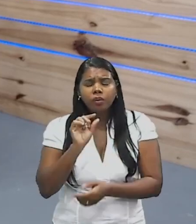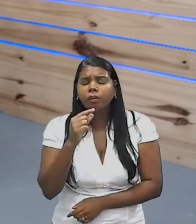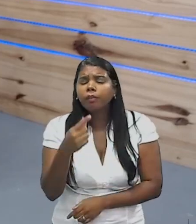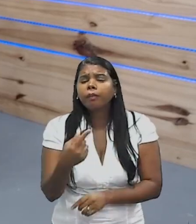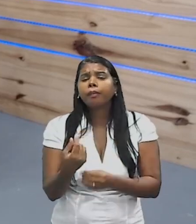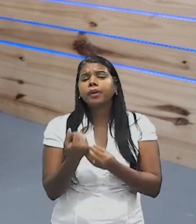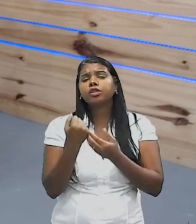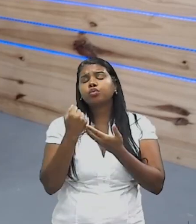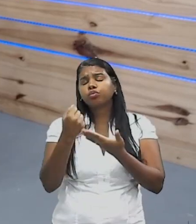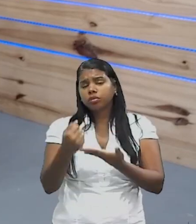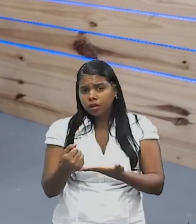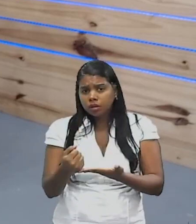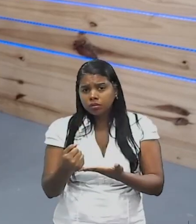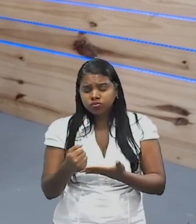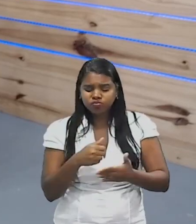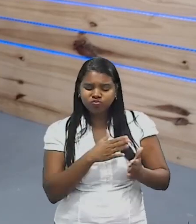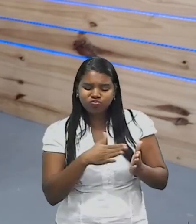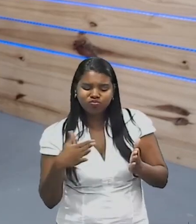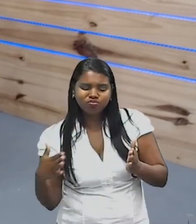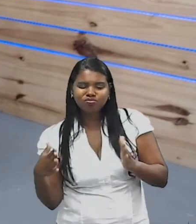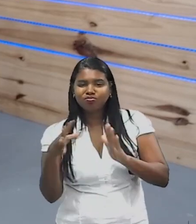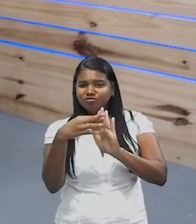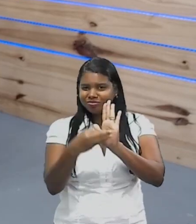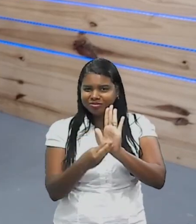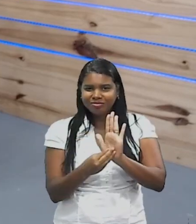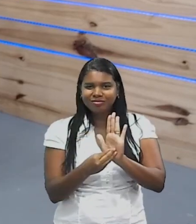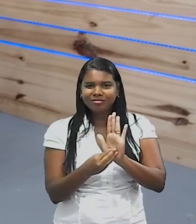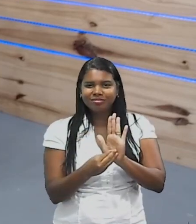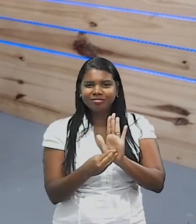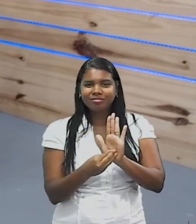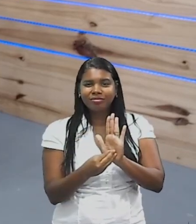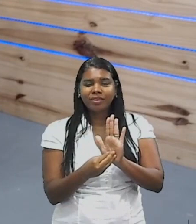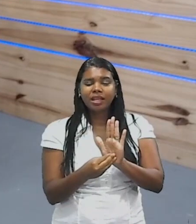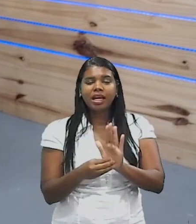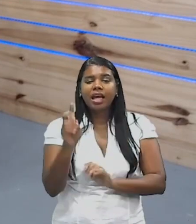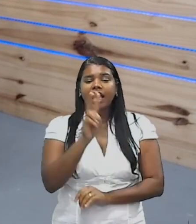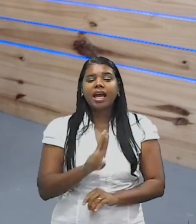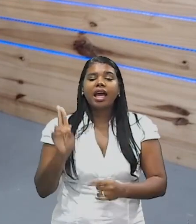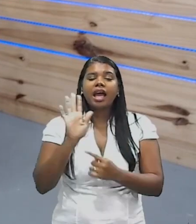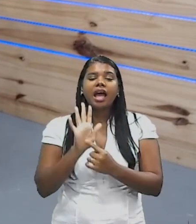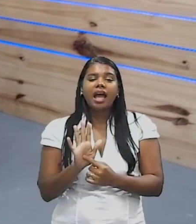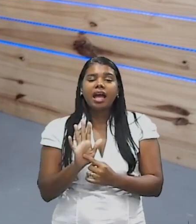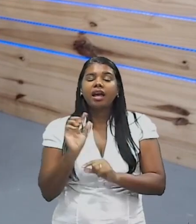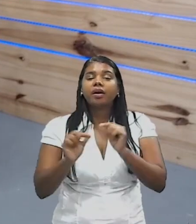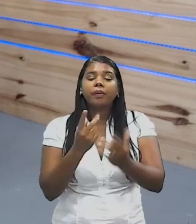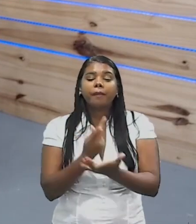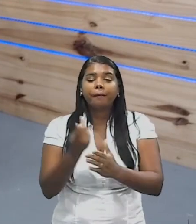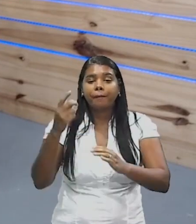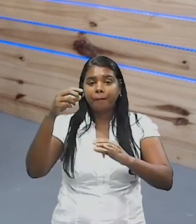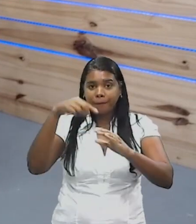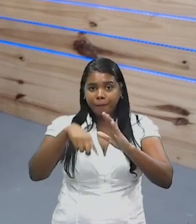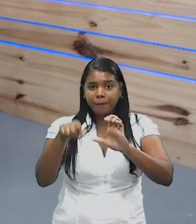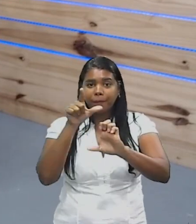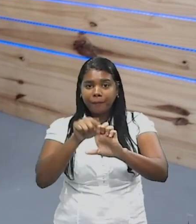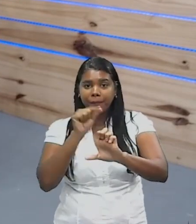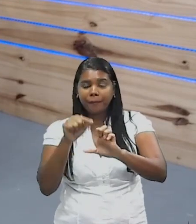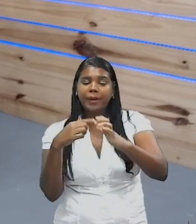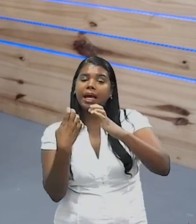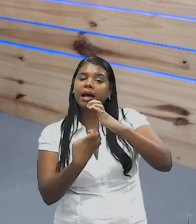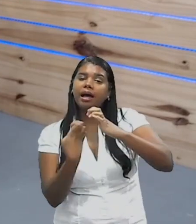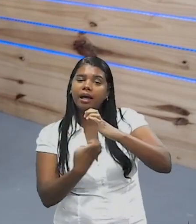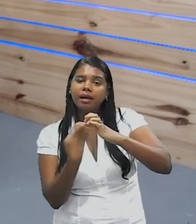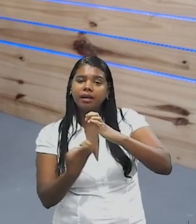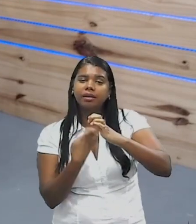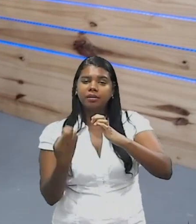Para ajudar no processo de implementação de auditorias internas, porque as auditorias internas que preparam a empresa né,